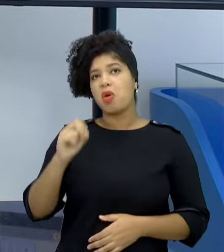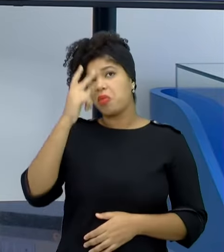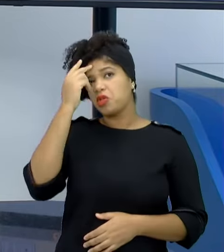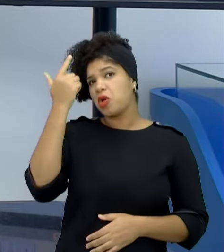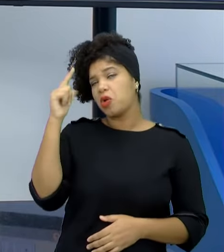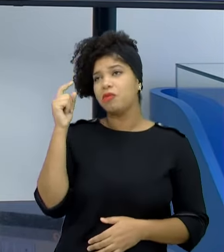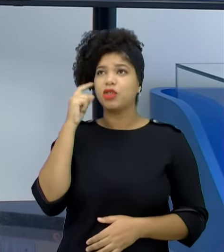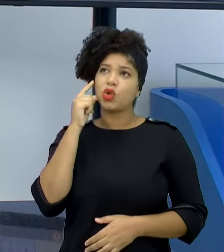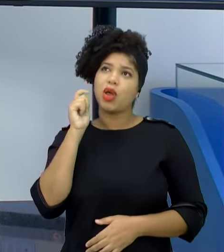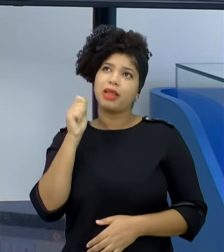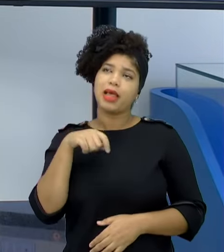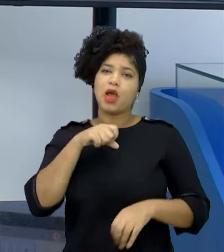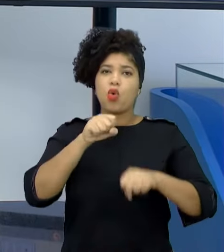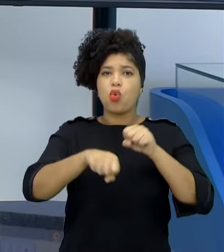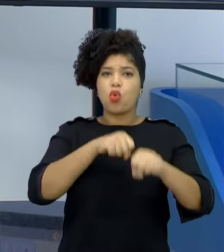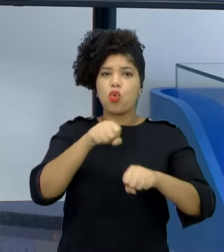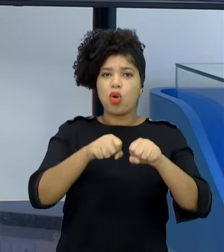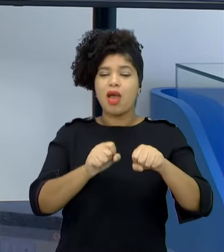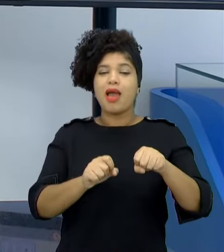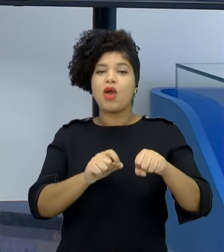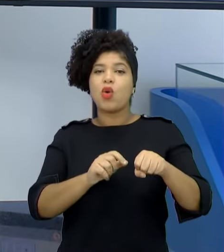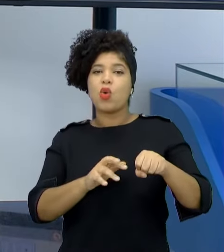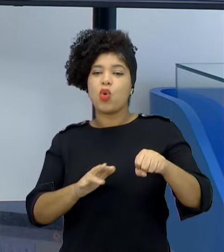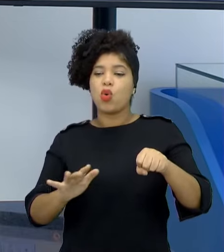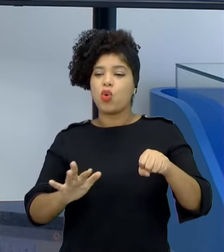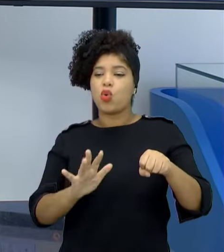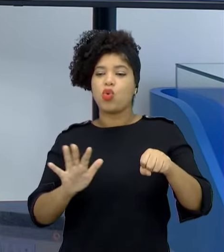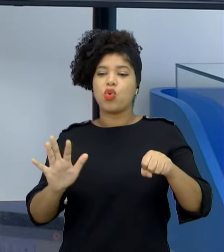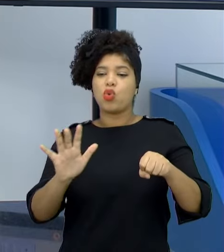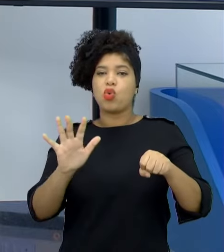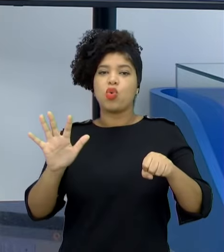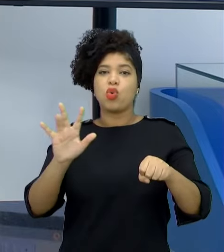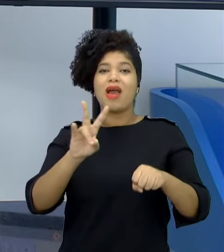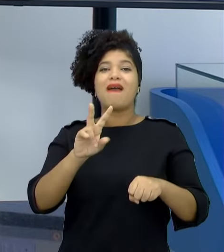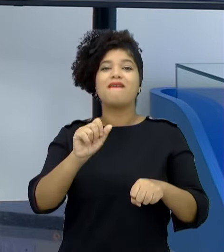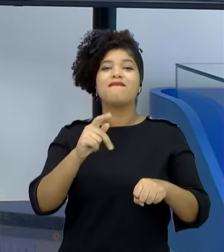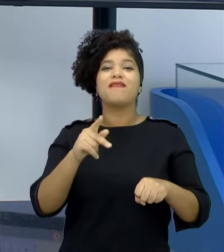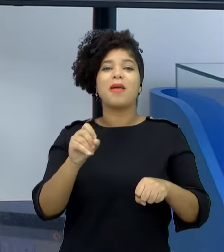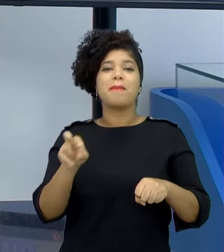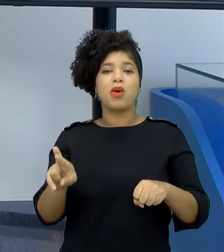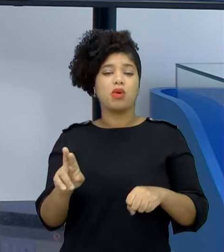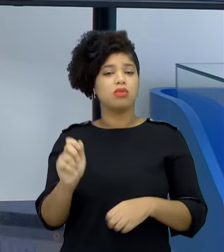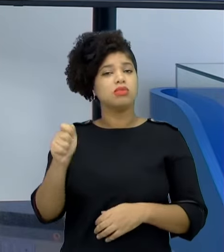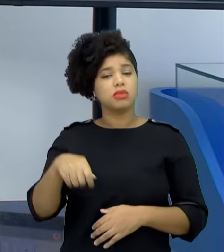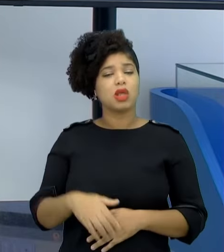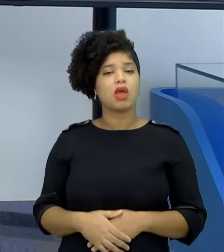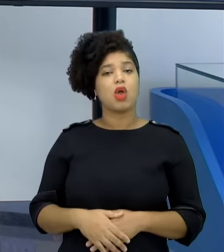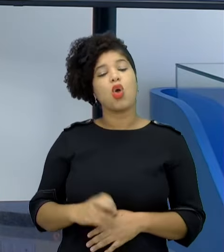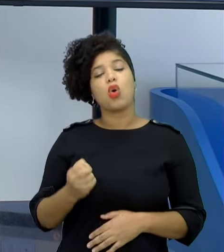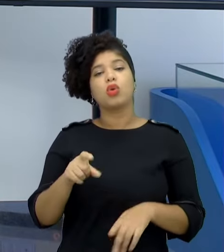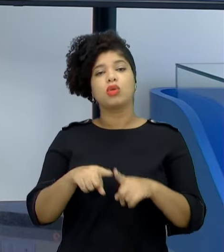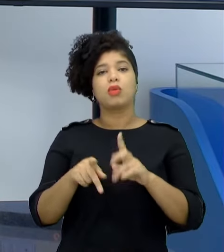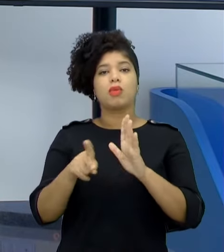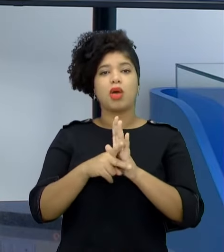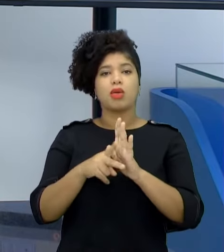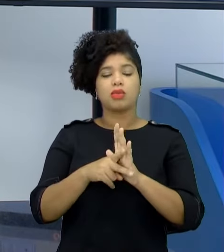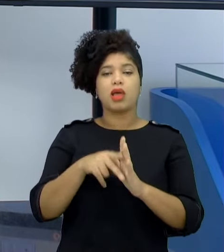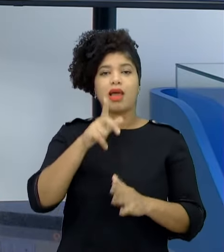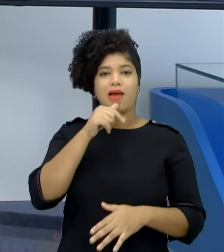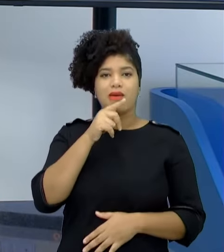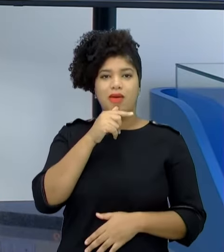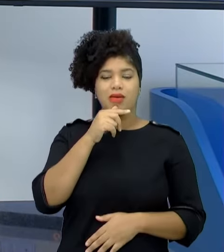energia para iluminar, o outro com a energia da queda d'água, enfim. A gente poderia ter feito isso, ou então ter feito